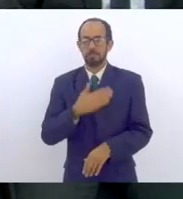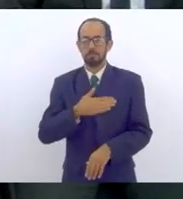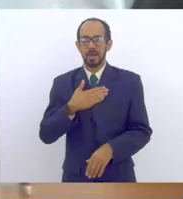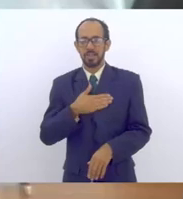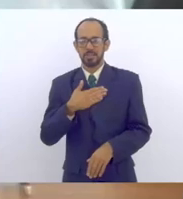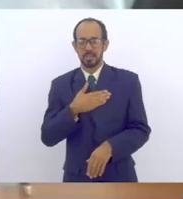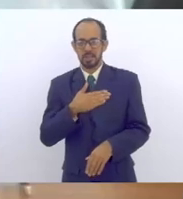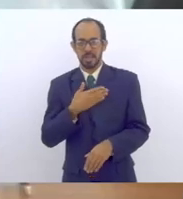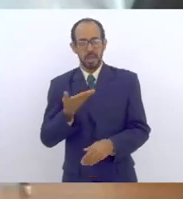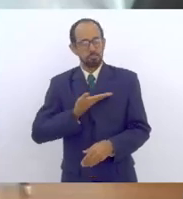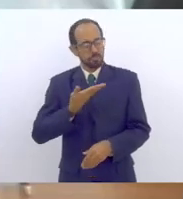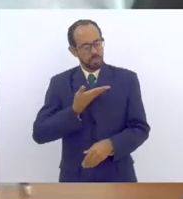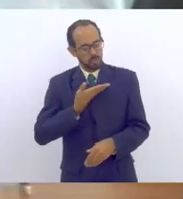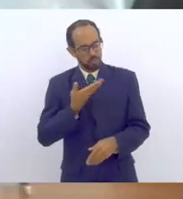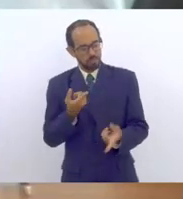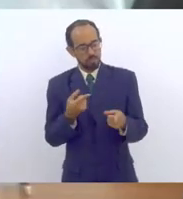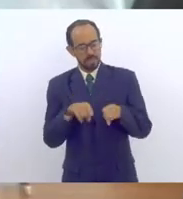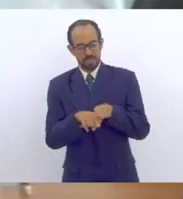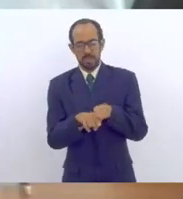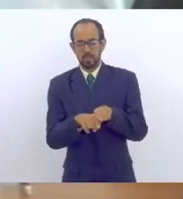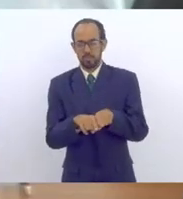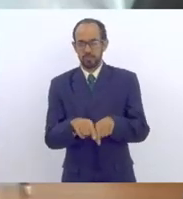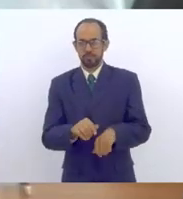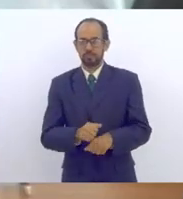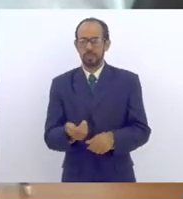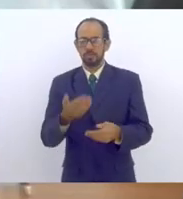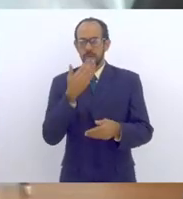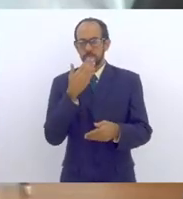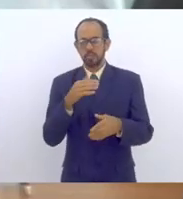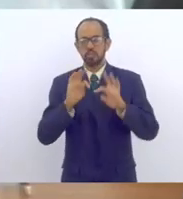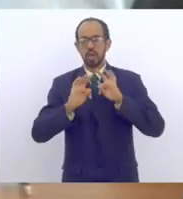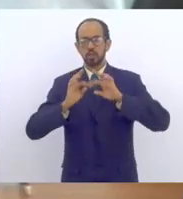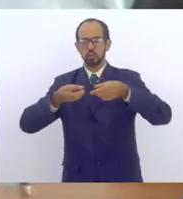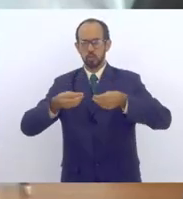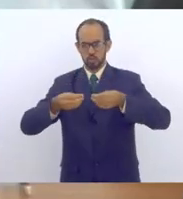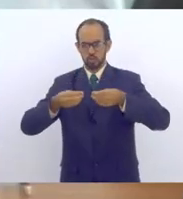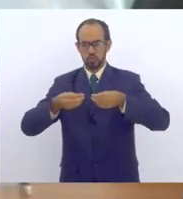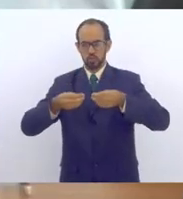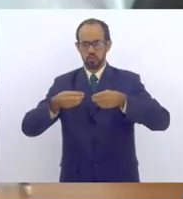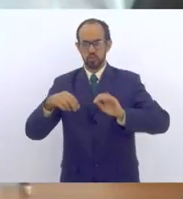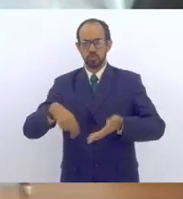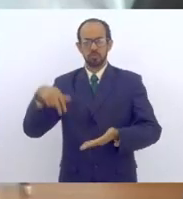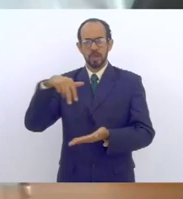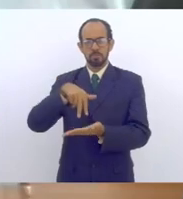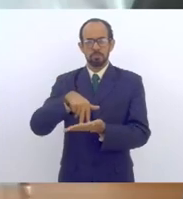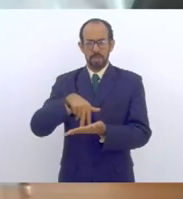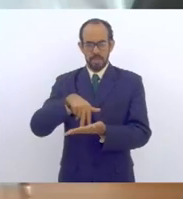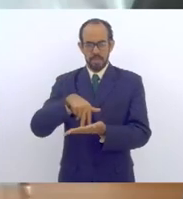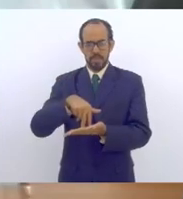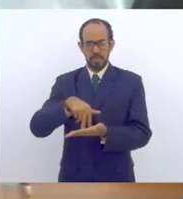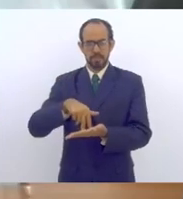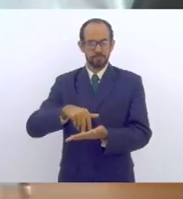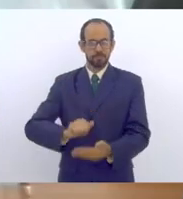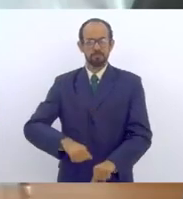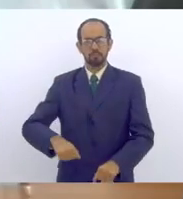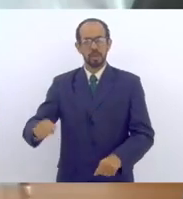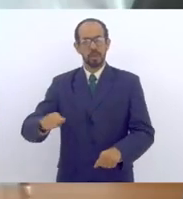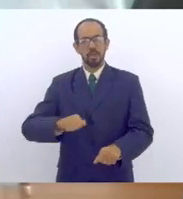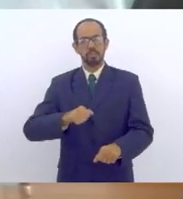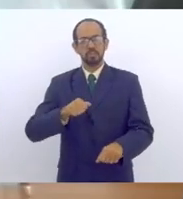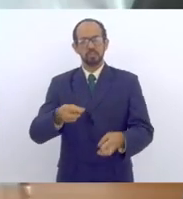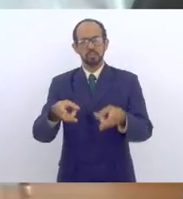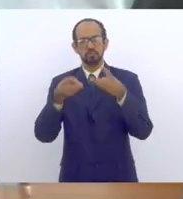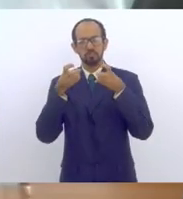parceiro de caminhada eu queria convidar todos e a todas para a gente de pé a gente poder ouvir o hino nacional